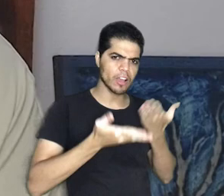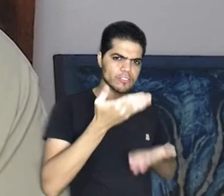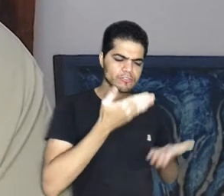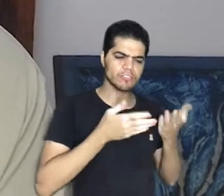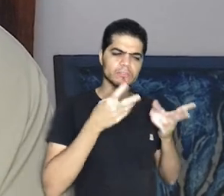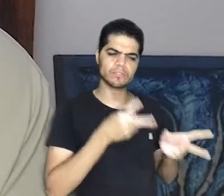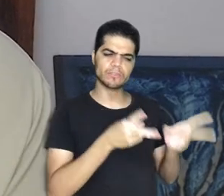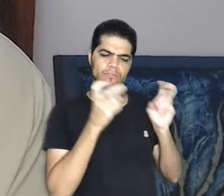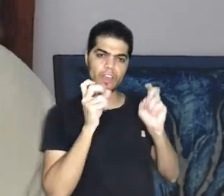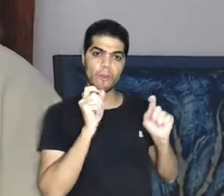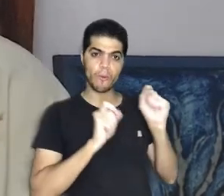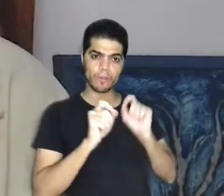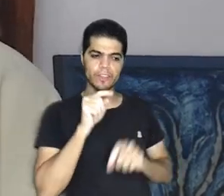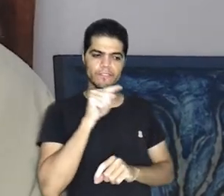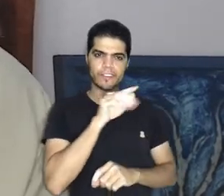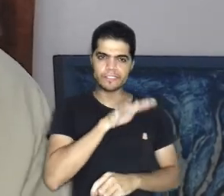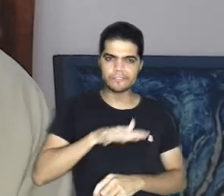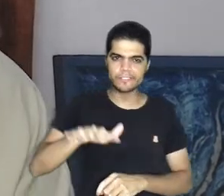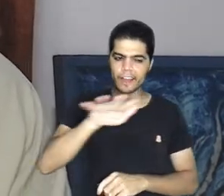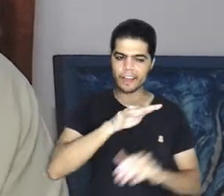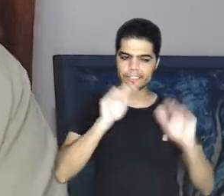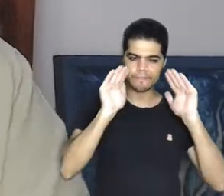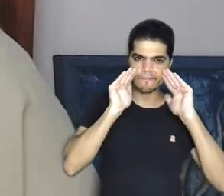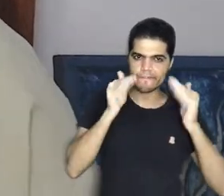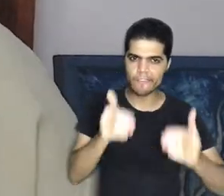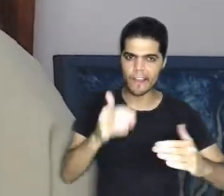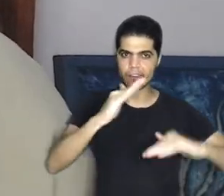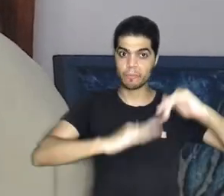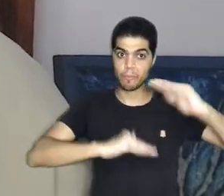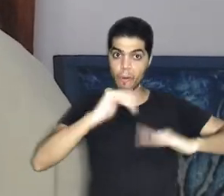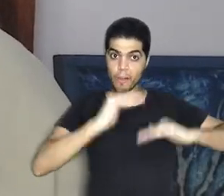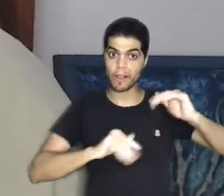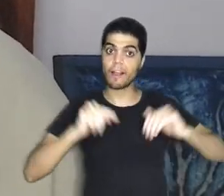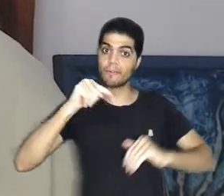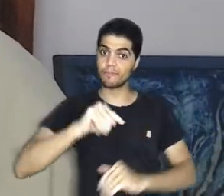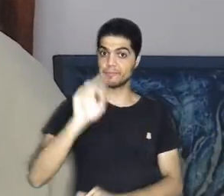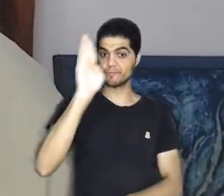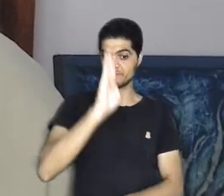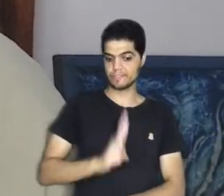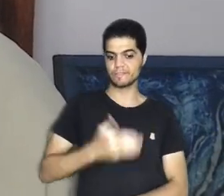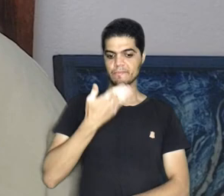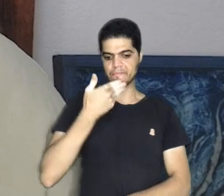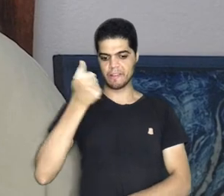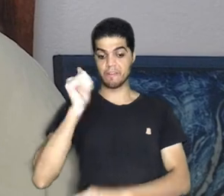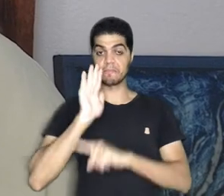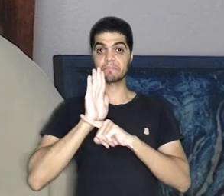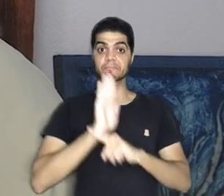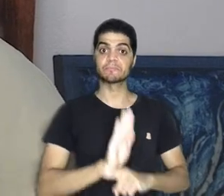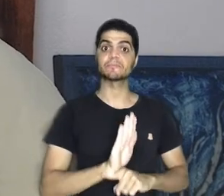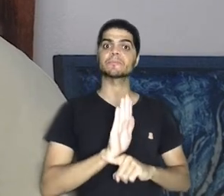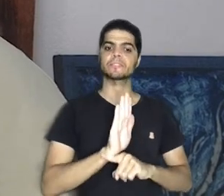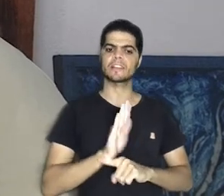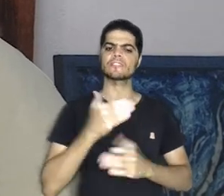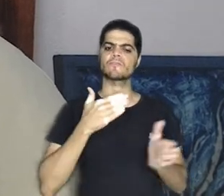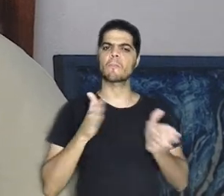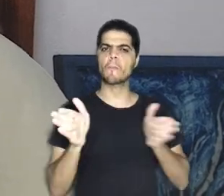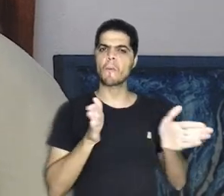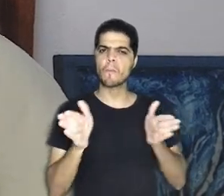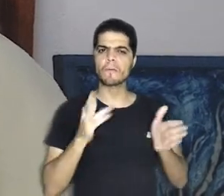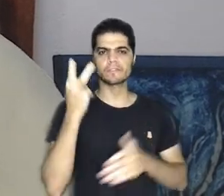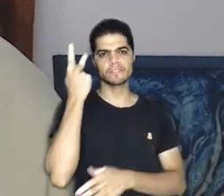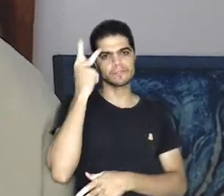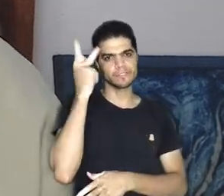vista a importância da sua área de atuação para o Brasil nesse momento histórico. E aí